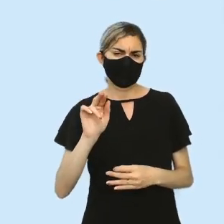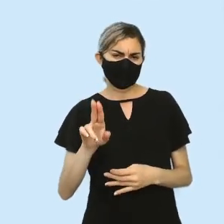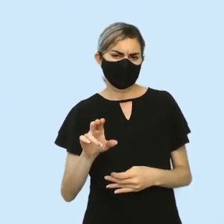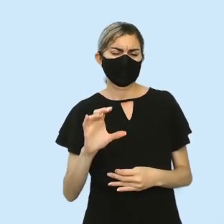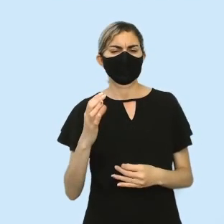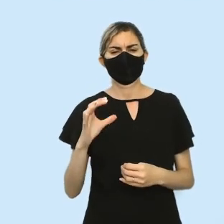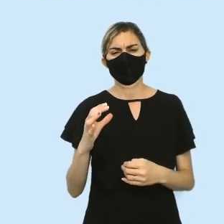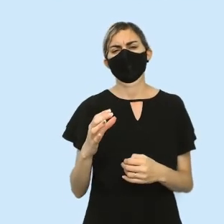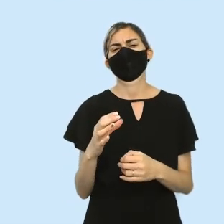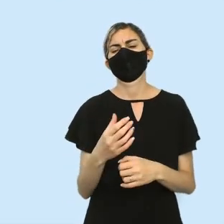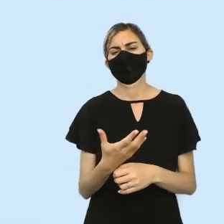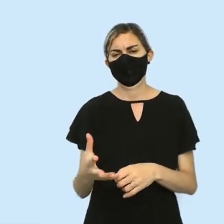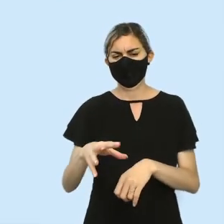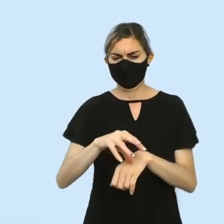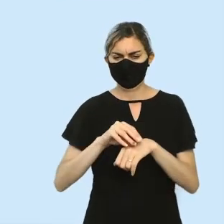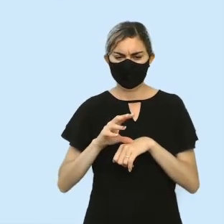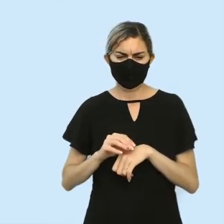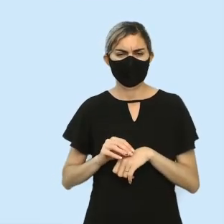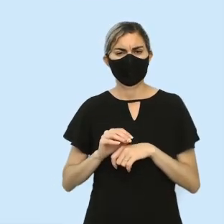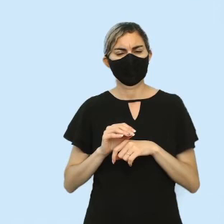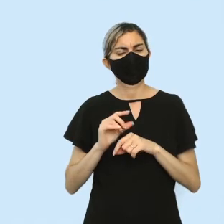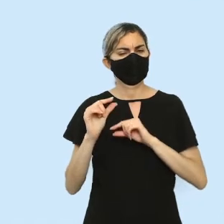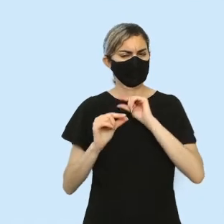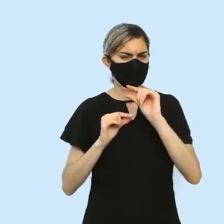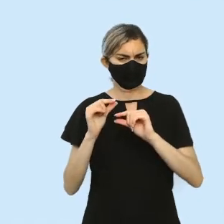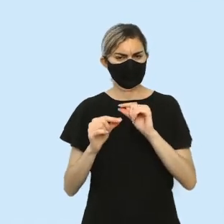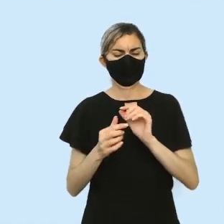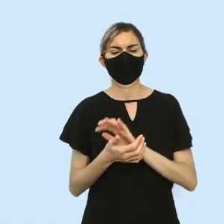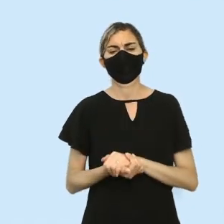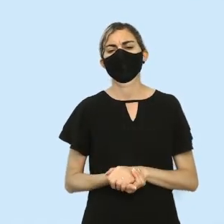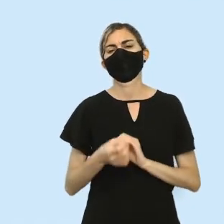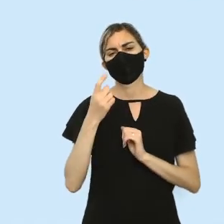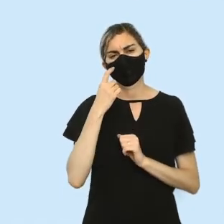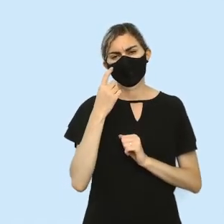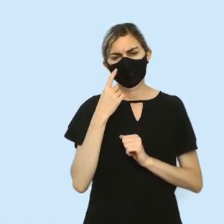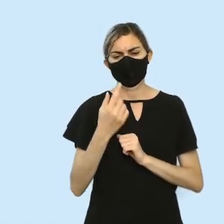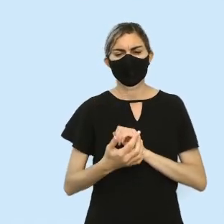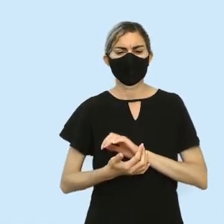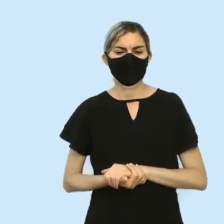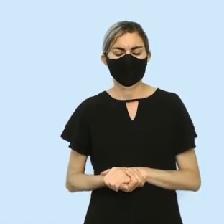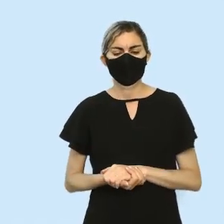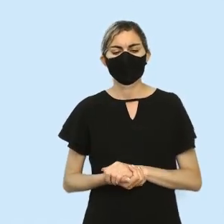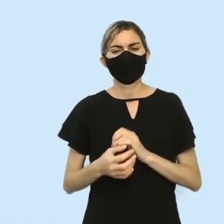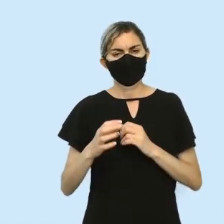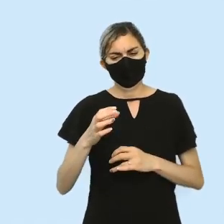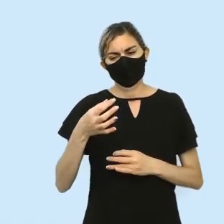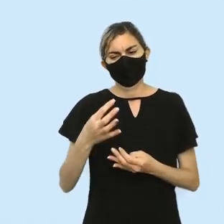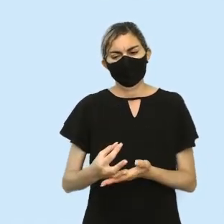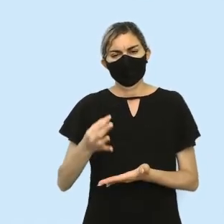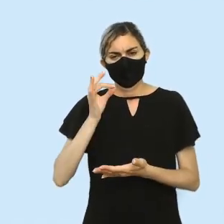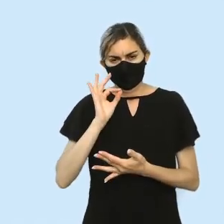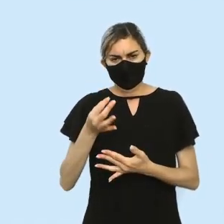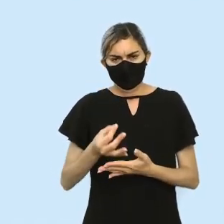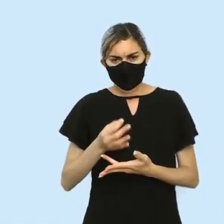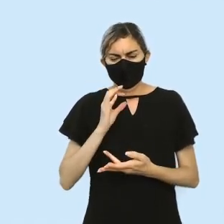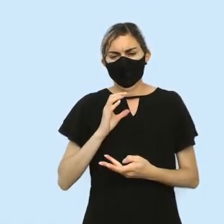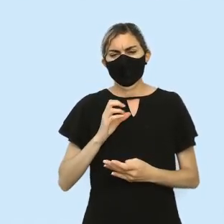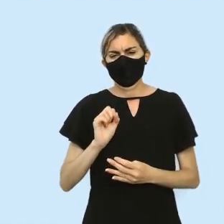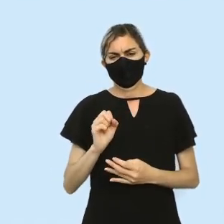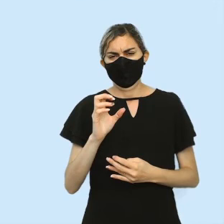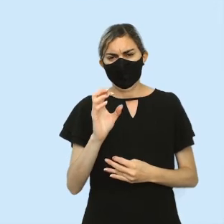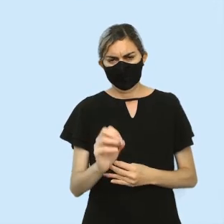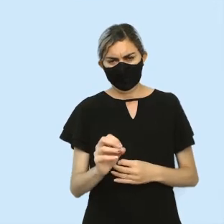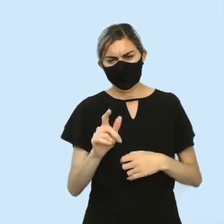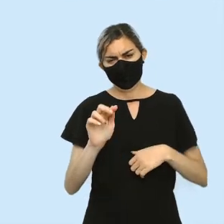Celsius. Vamos recapitular um pouco. Vamos recapitular. O chá está com